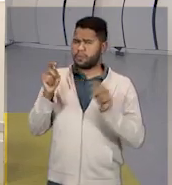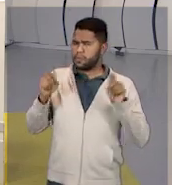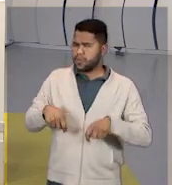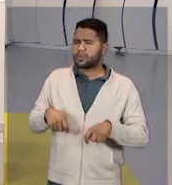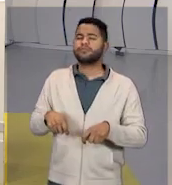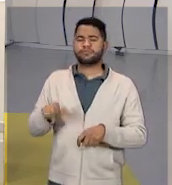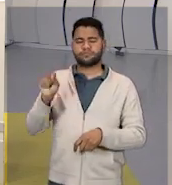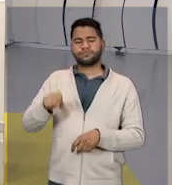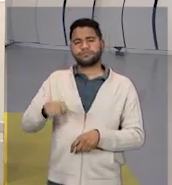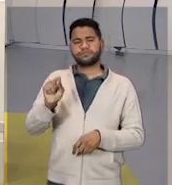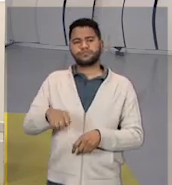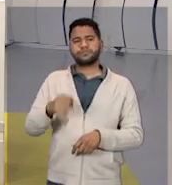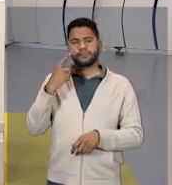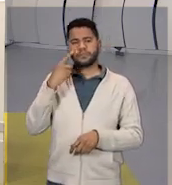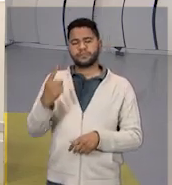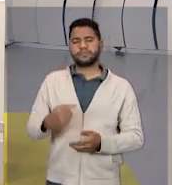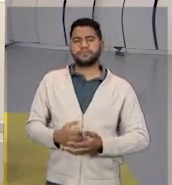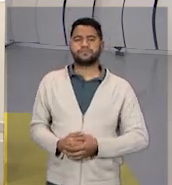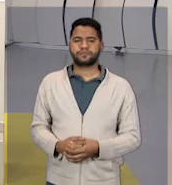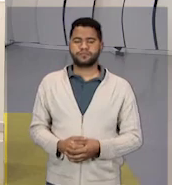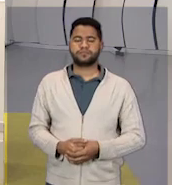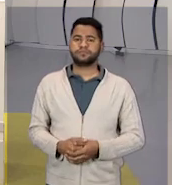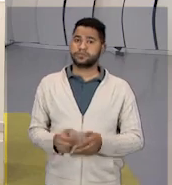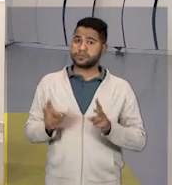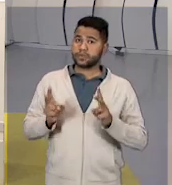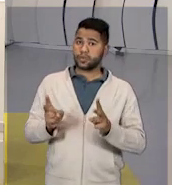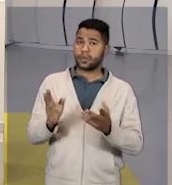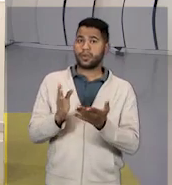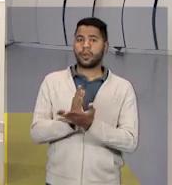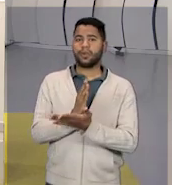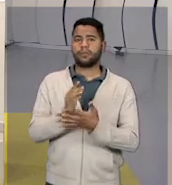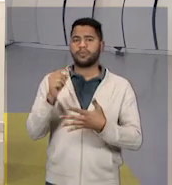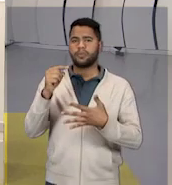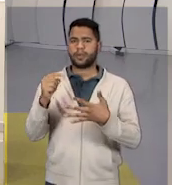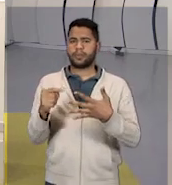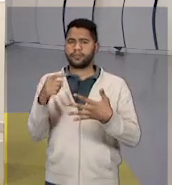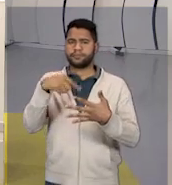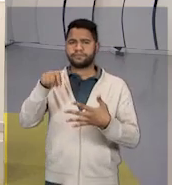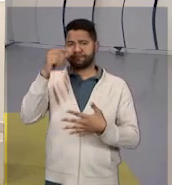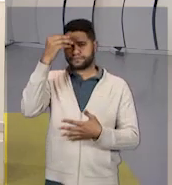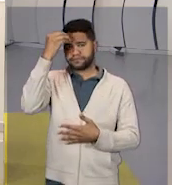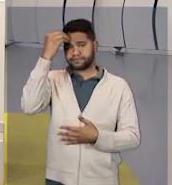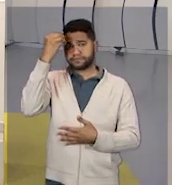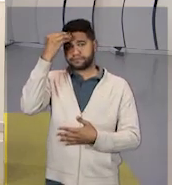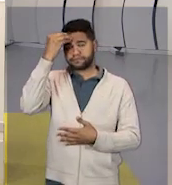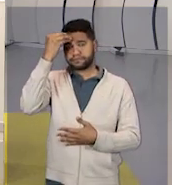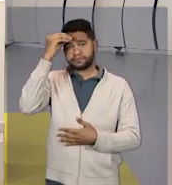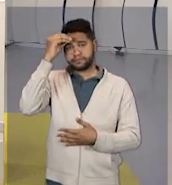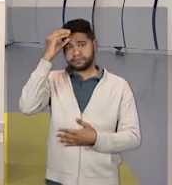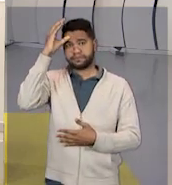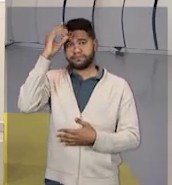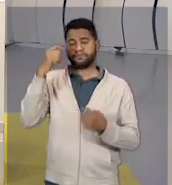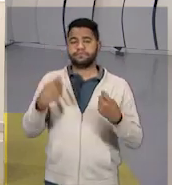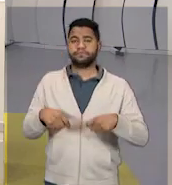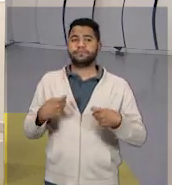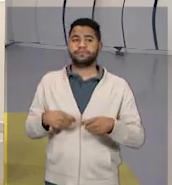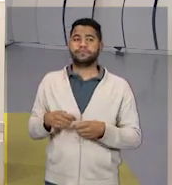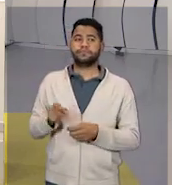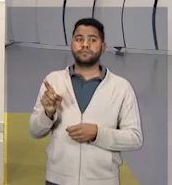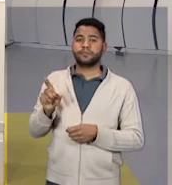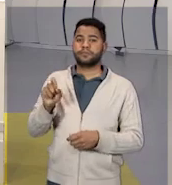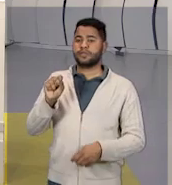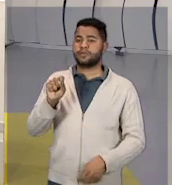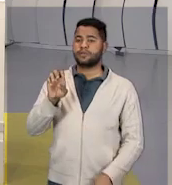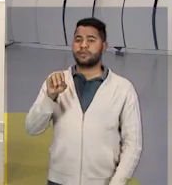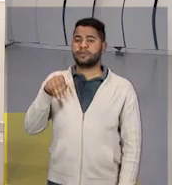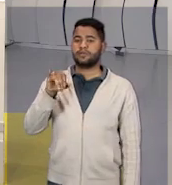E daqui a pouquinho nós vamos ver como. Mas vamos continuar falando de algumas coisas que você tem que entender. As semirretas são